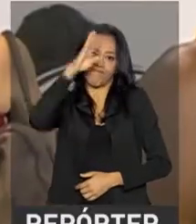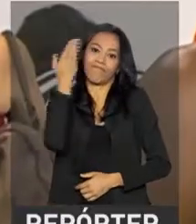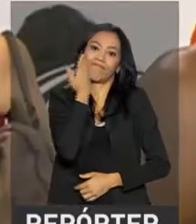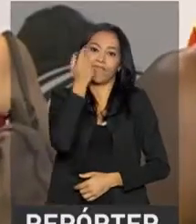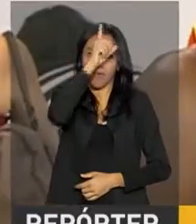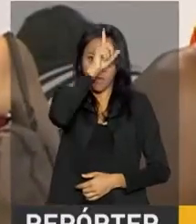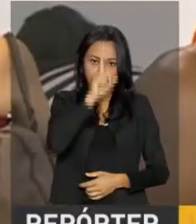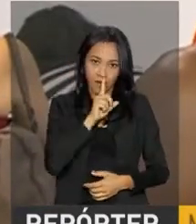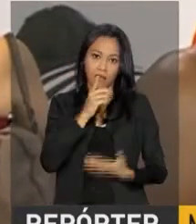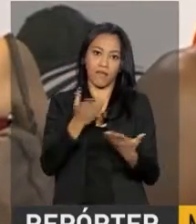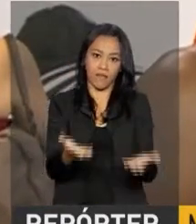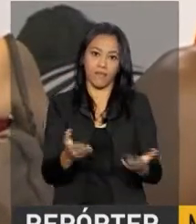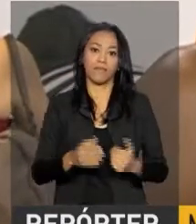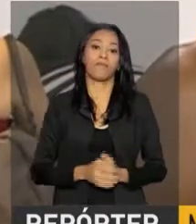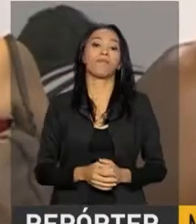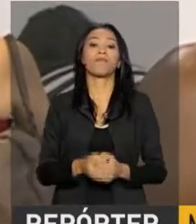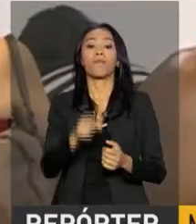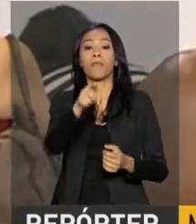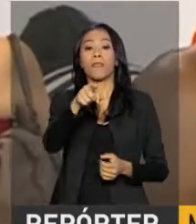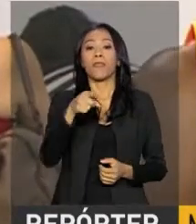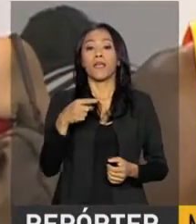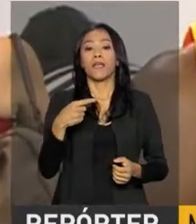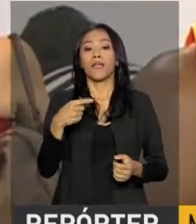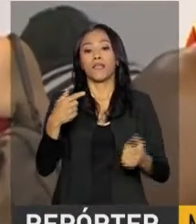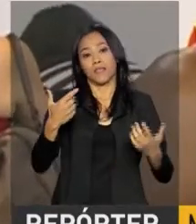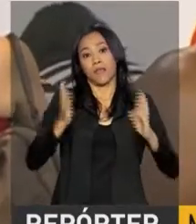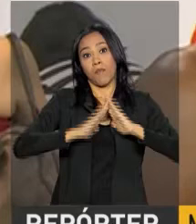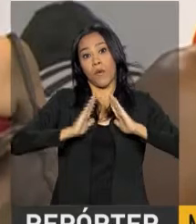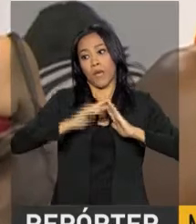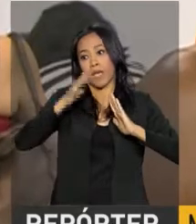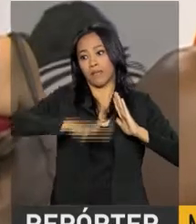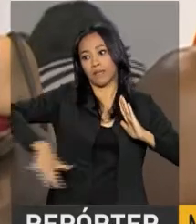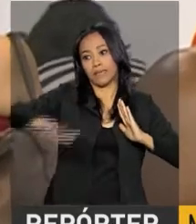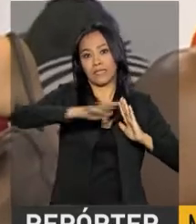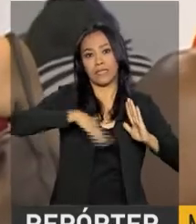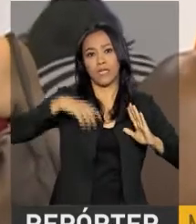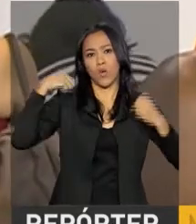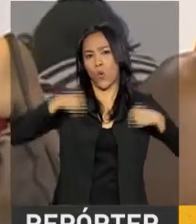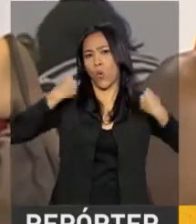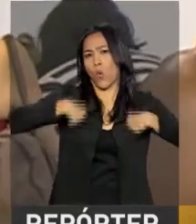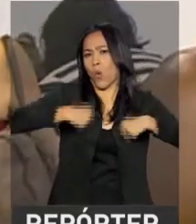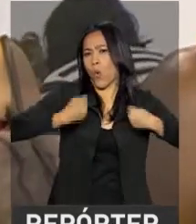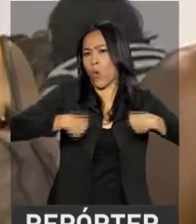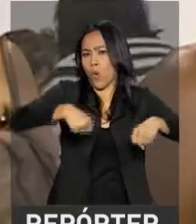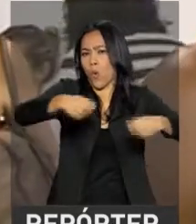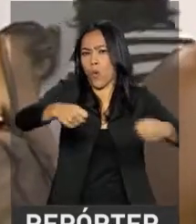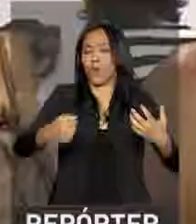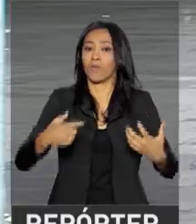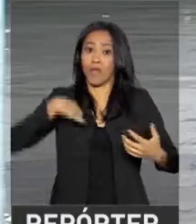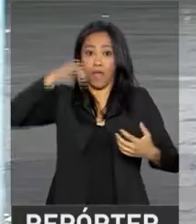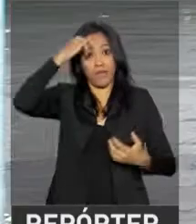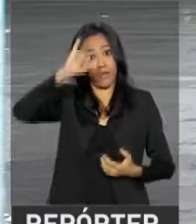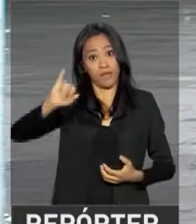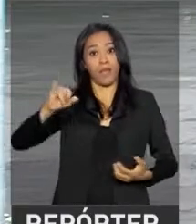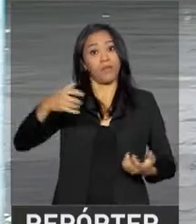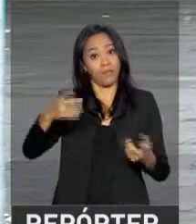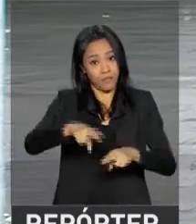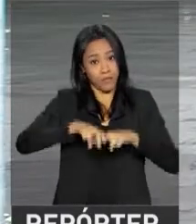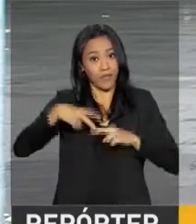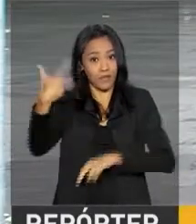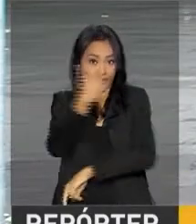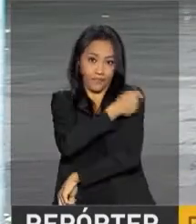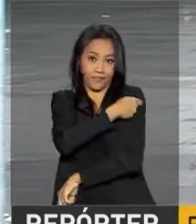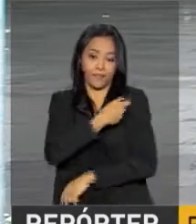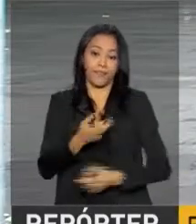moro aqui nato maré aí tem tomada porque o fato ocorrido de transporte é bom se prevenir desde o ano passado